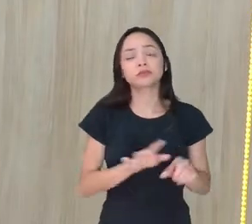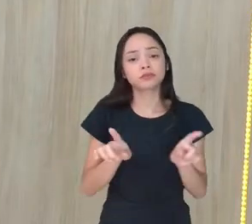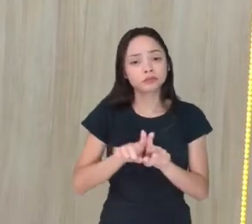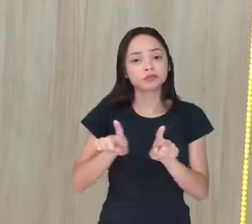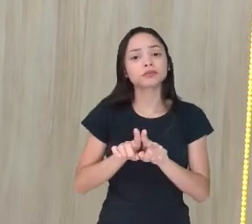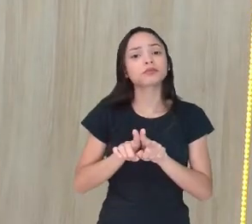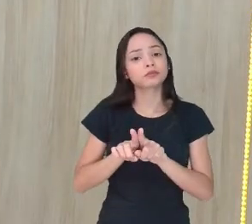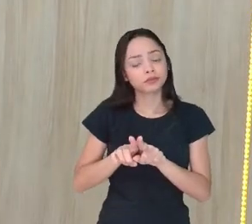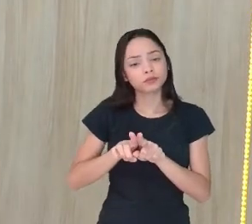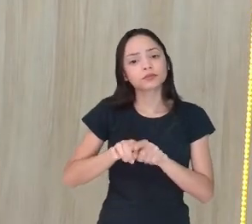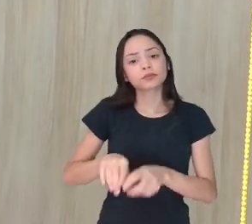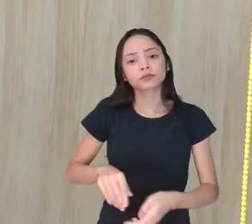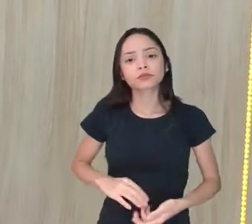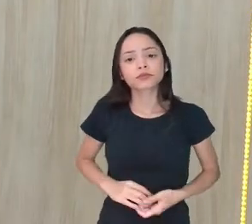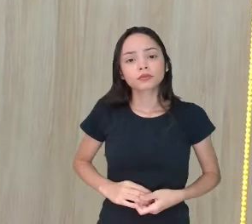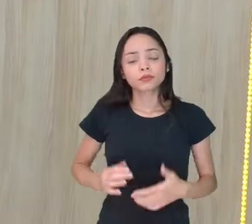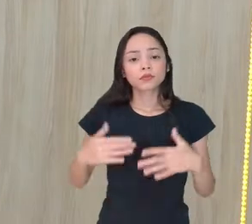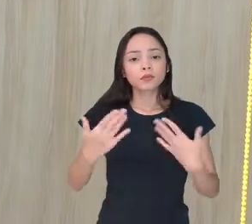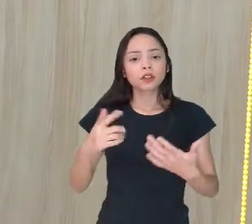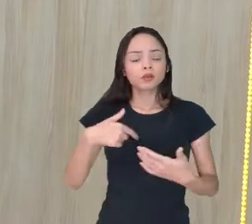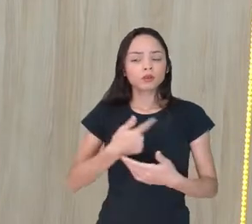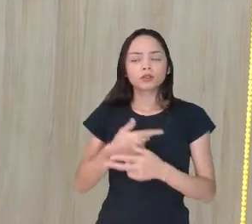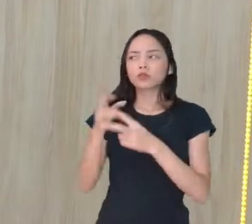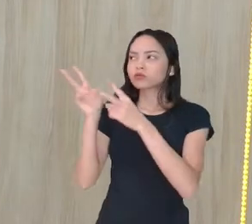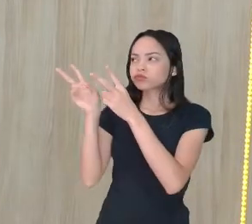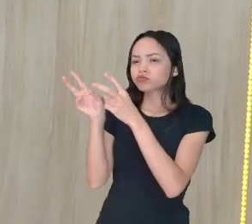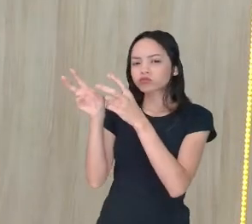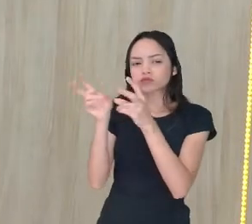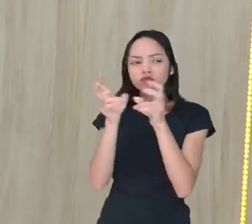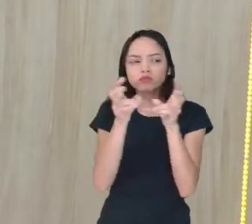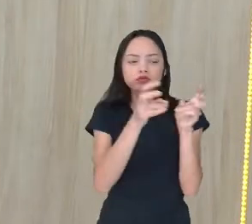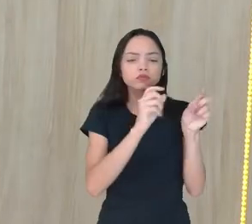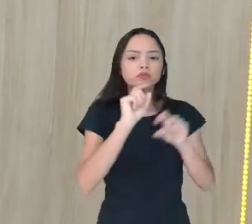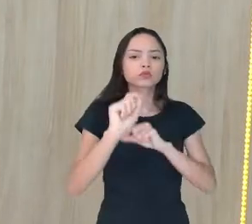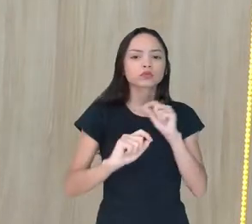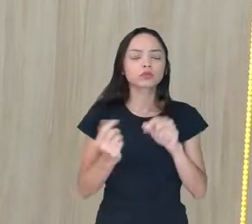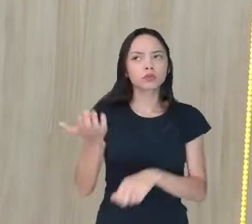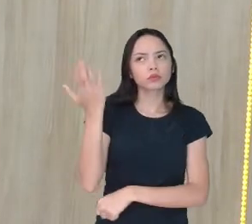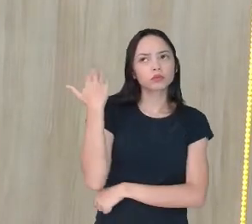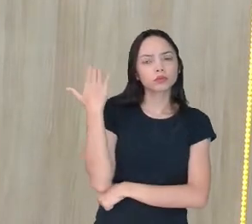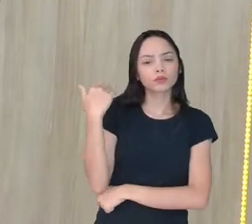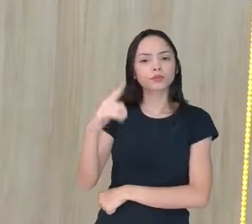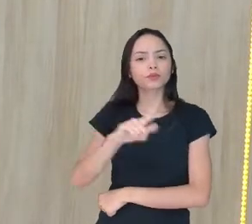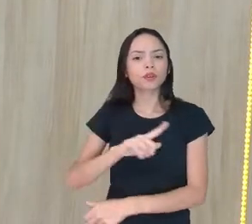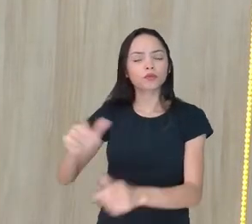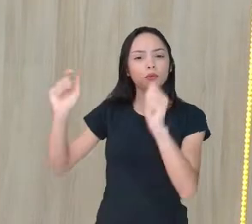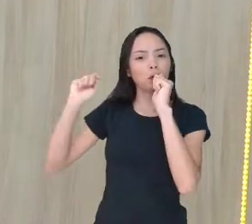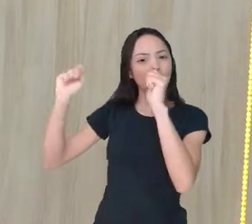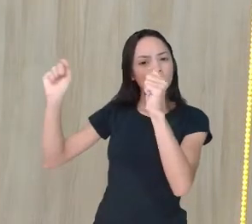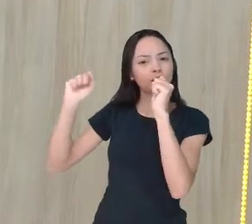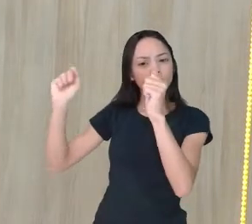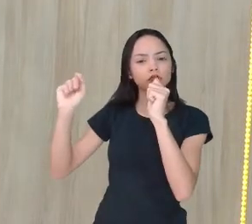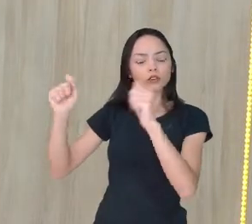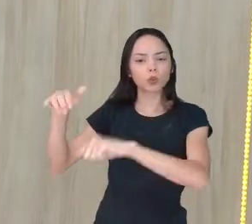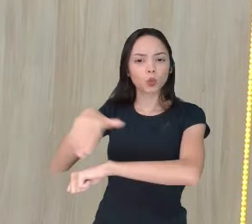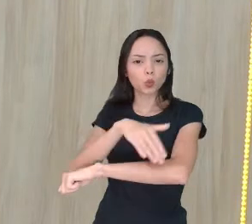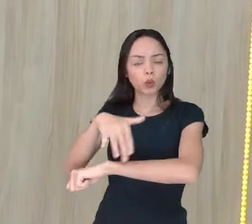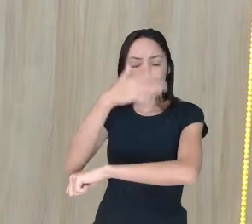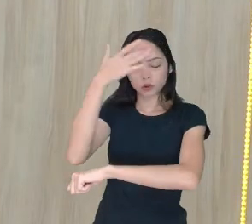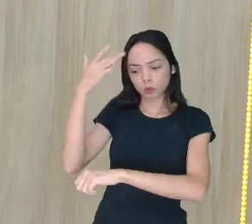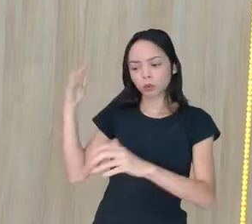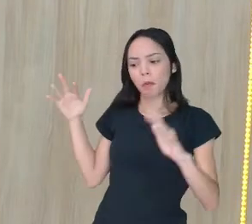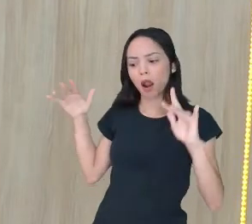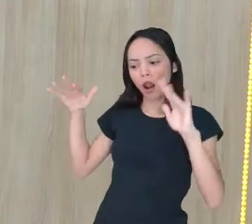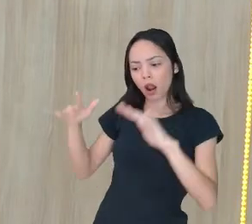Então, a gente observa, por exemplo, há um tempo atrás a gente teve uma manifestação de rua, o pessoal foi para a rua em